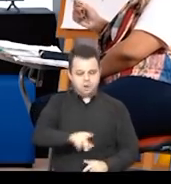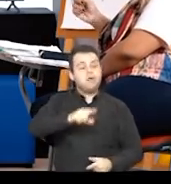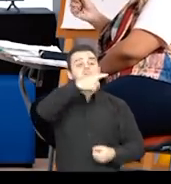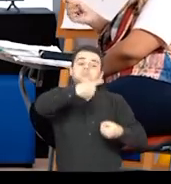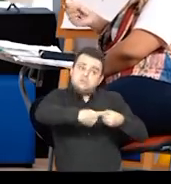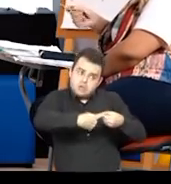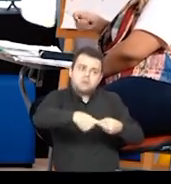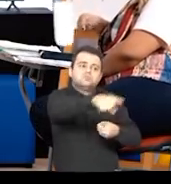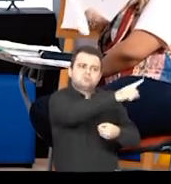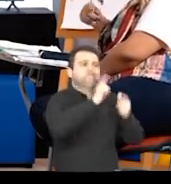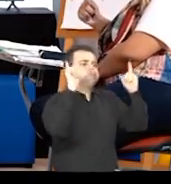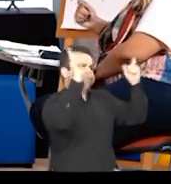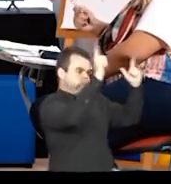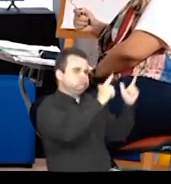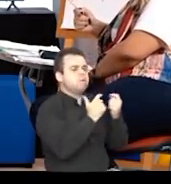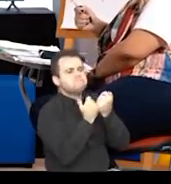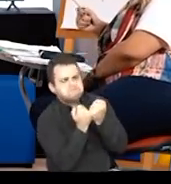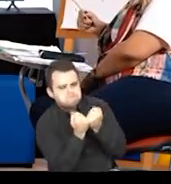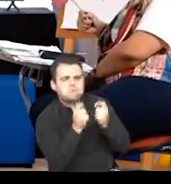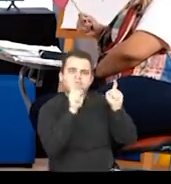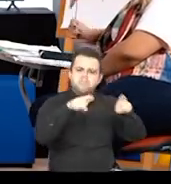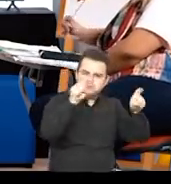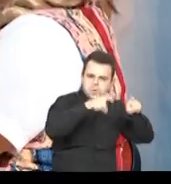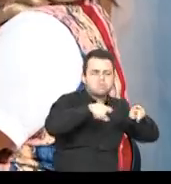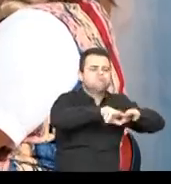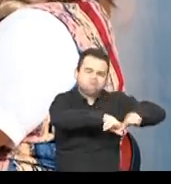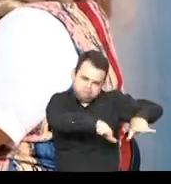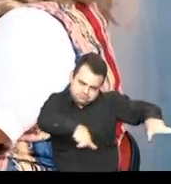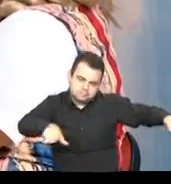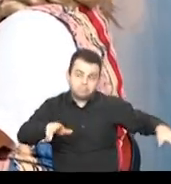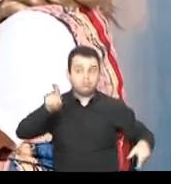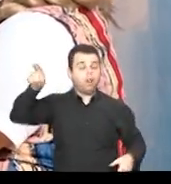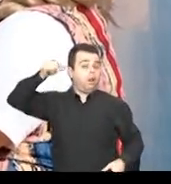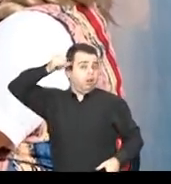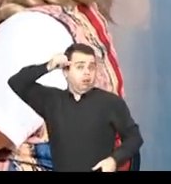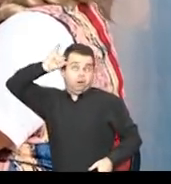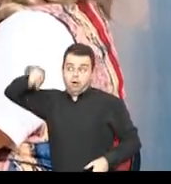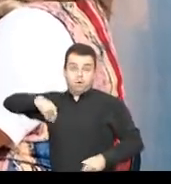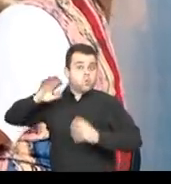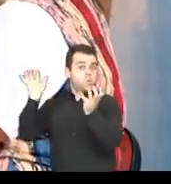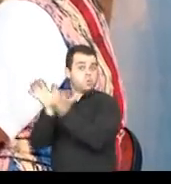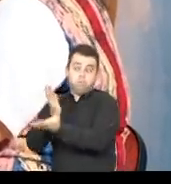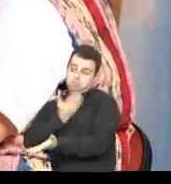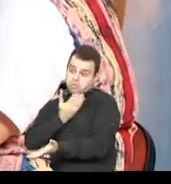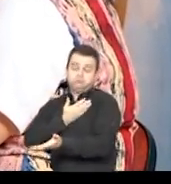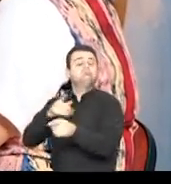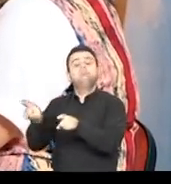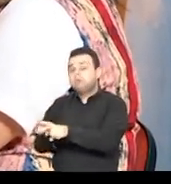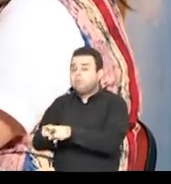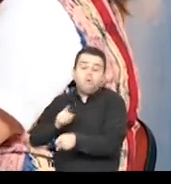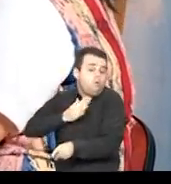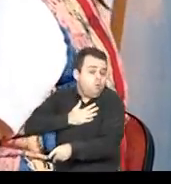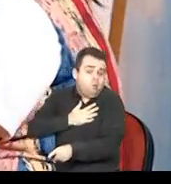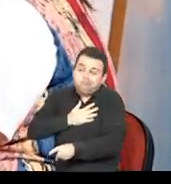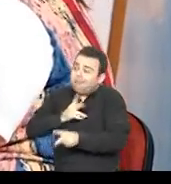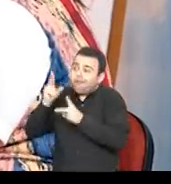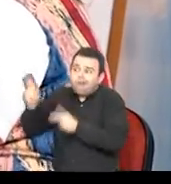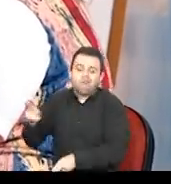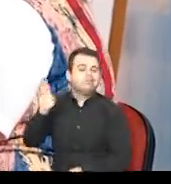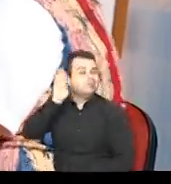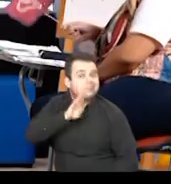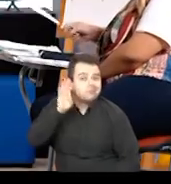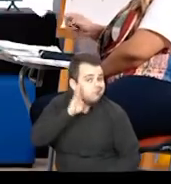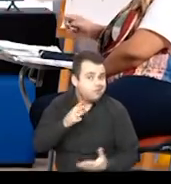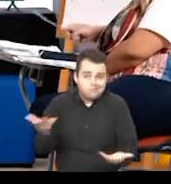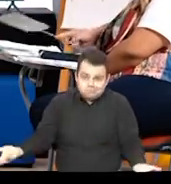se divertem muito, sabe? Com jogos eletrônicos, videogame. Mas eu lá e meus amigos na chácara, a gente também gosta, gente. É muito